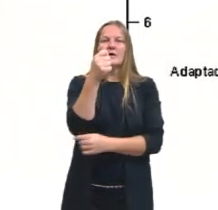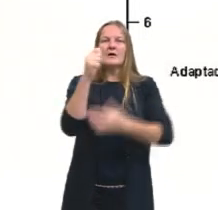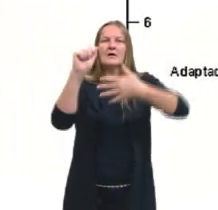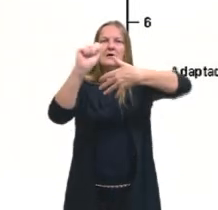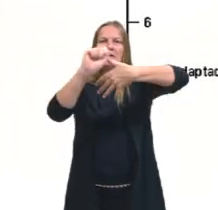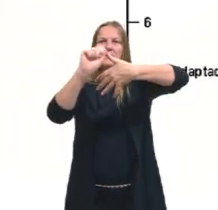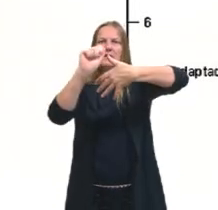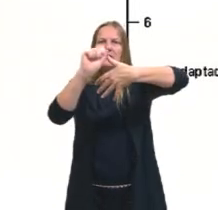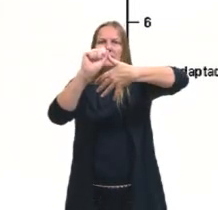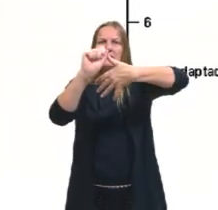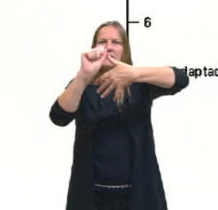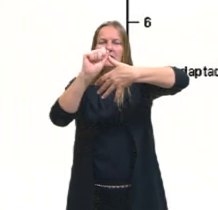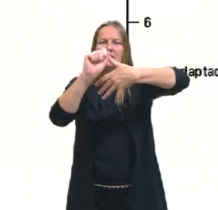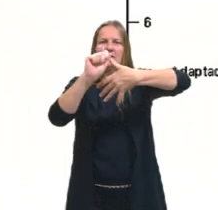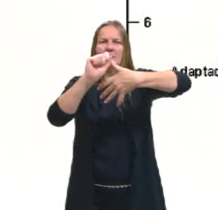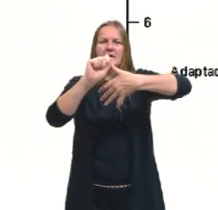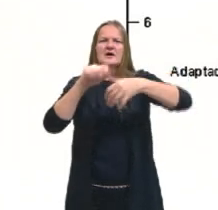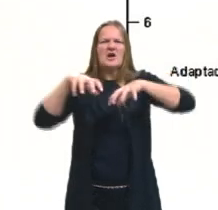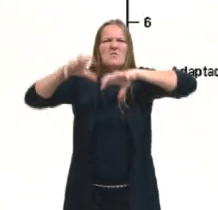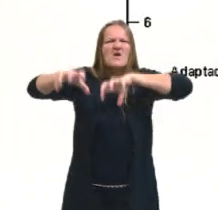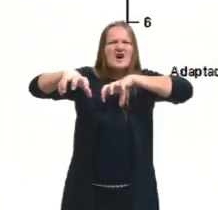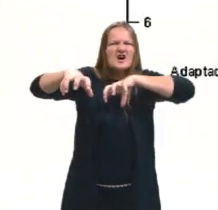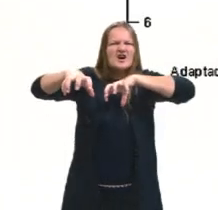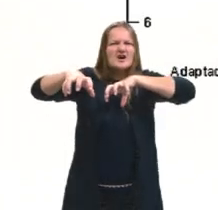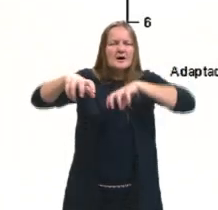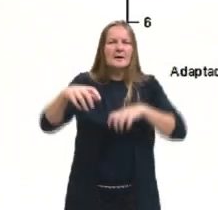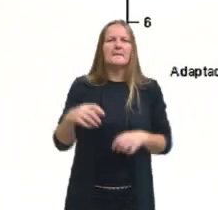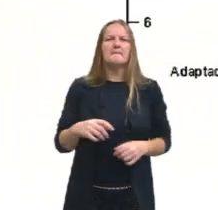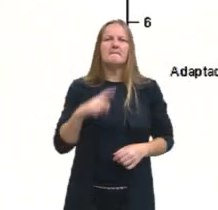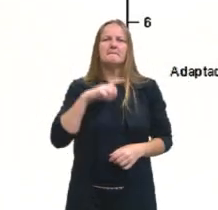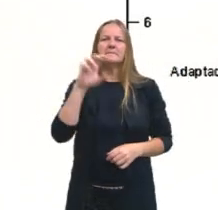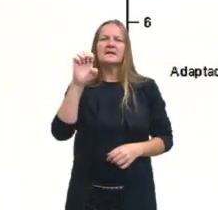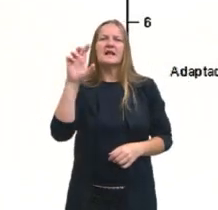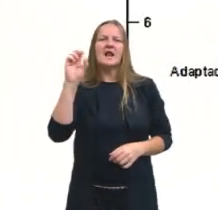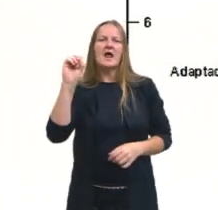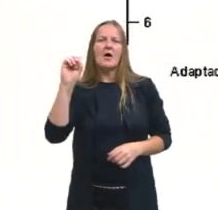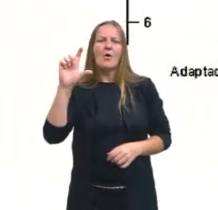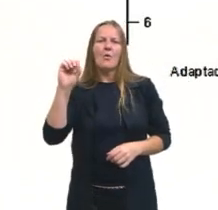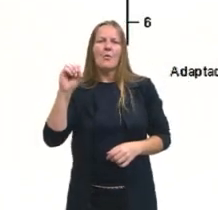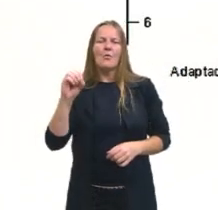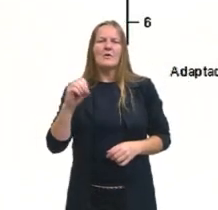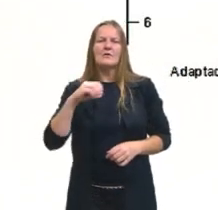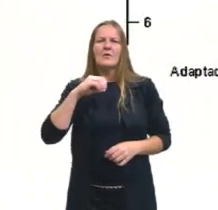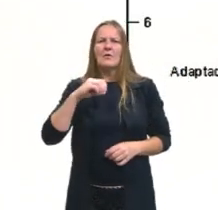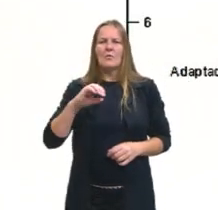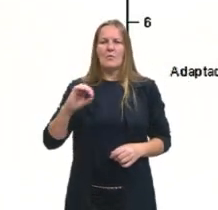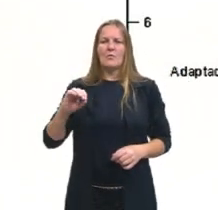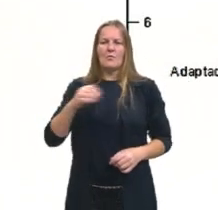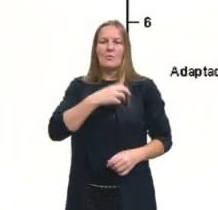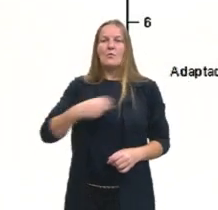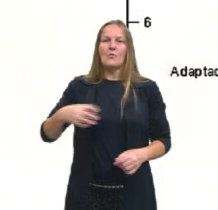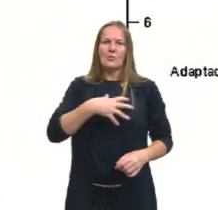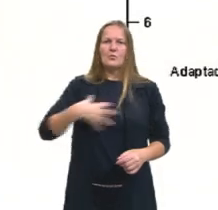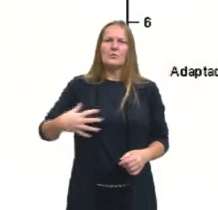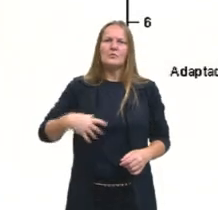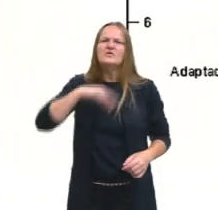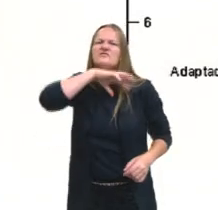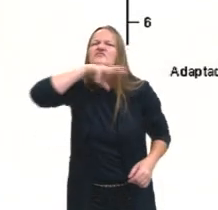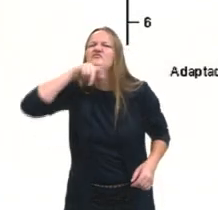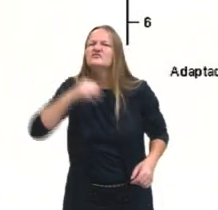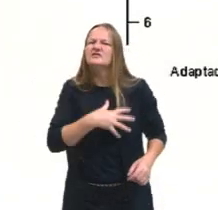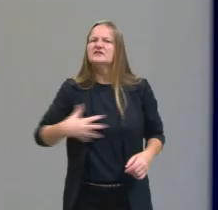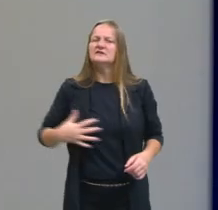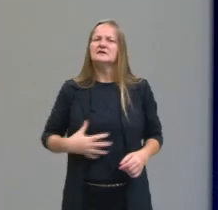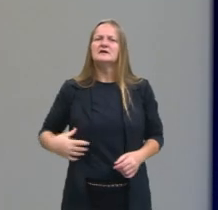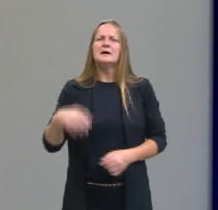panthera Leo é mais aparentada com a Pantera Nebulosa do que com tigre será a gente onde